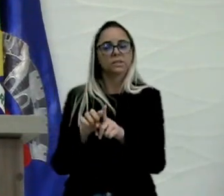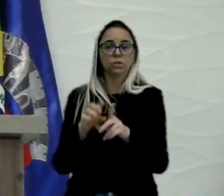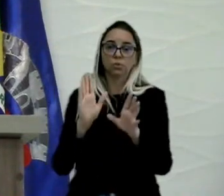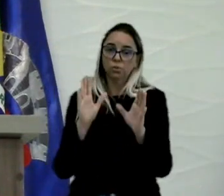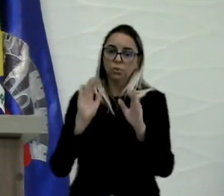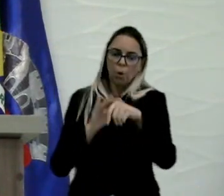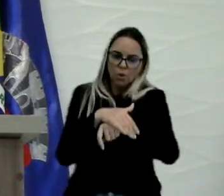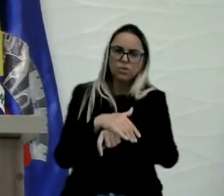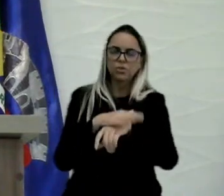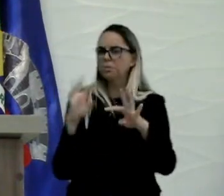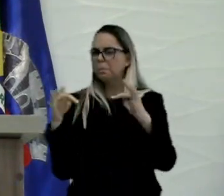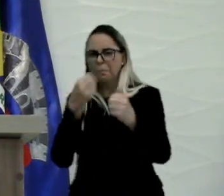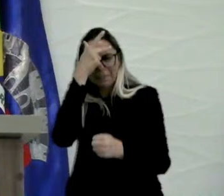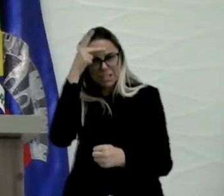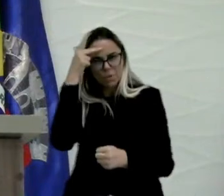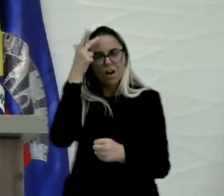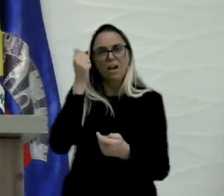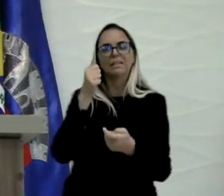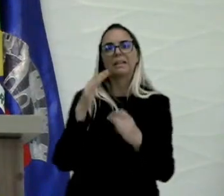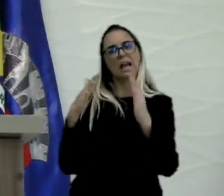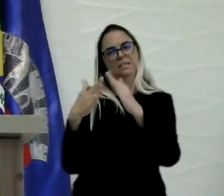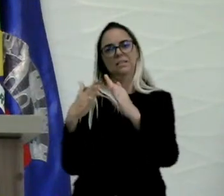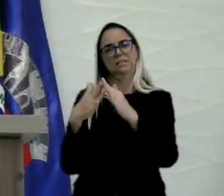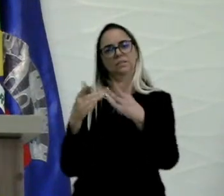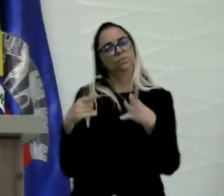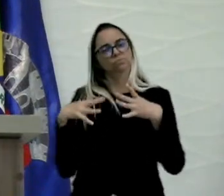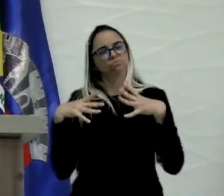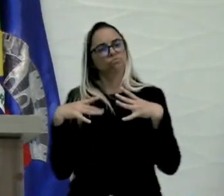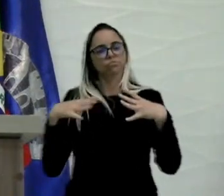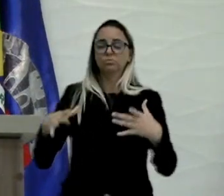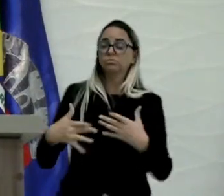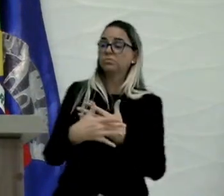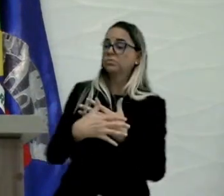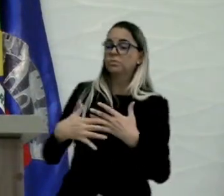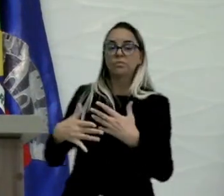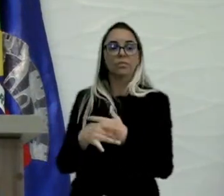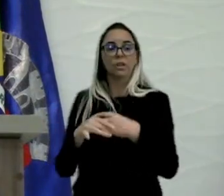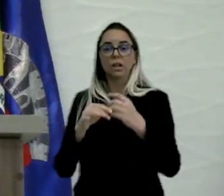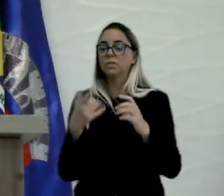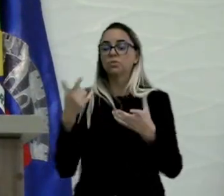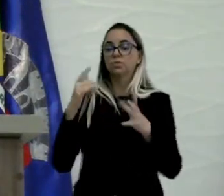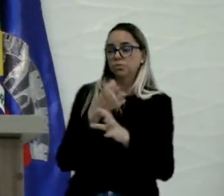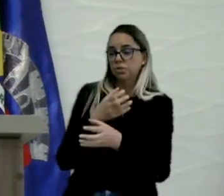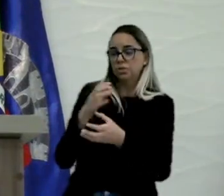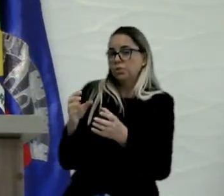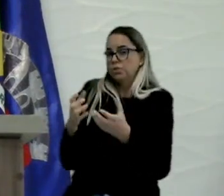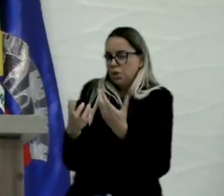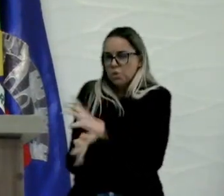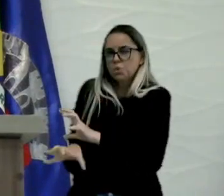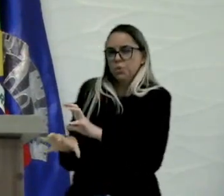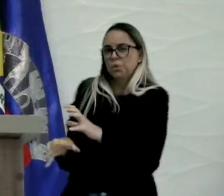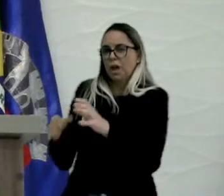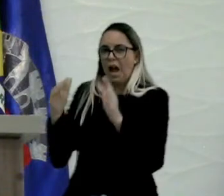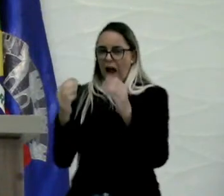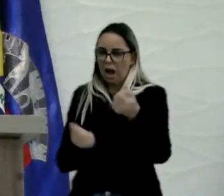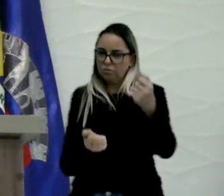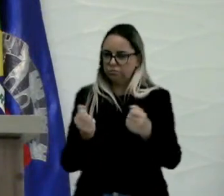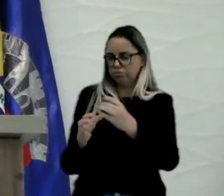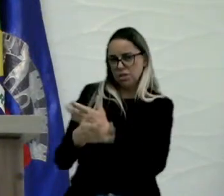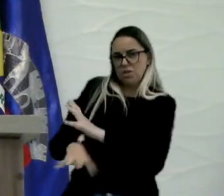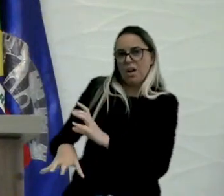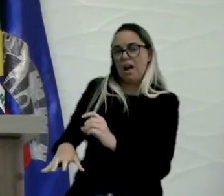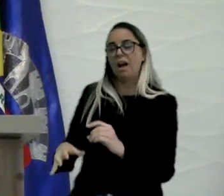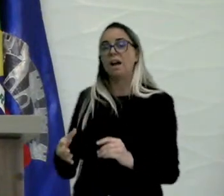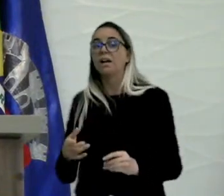casa então o tráfico é melhor né o caminhão do lixo passa mais rápido não tem ninguém para atrapalhar